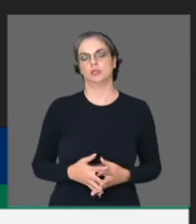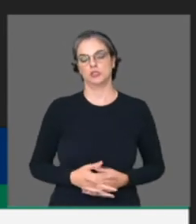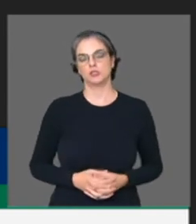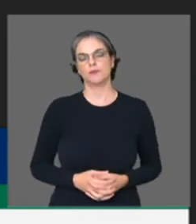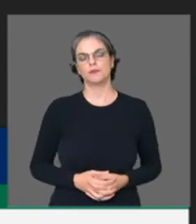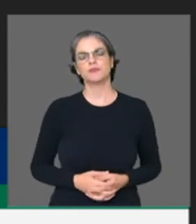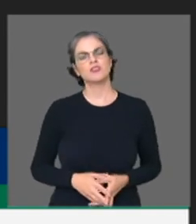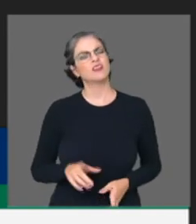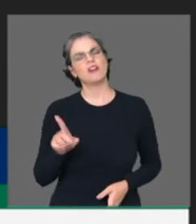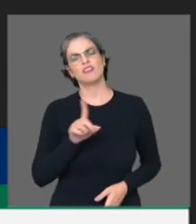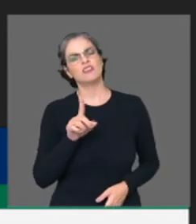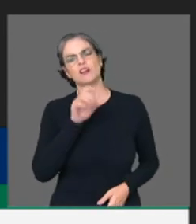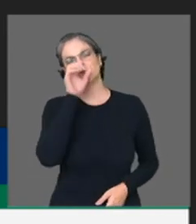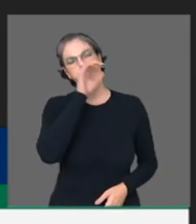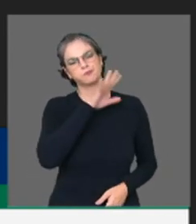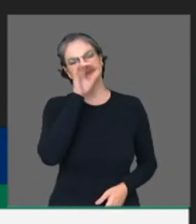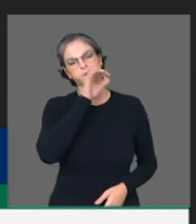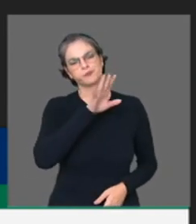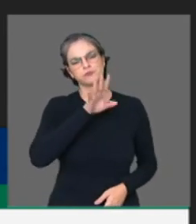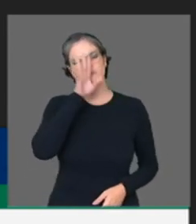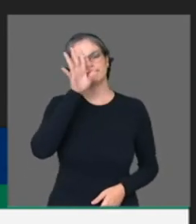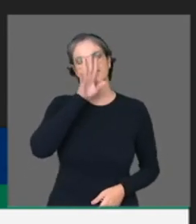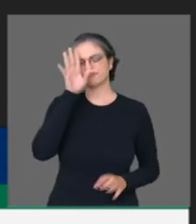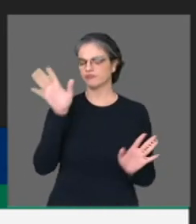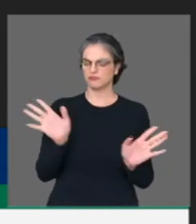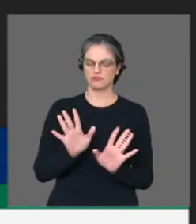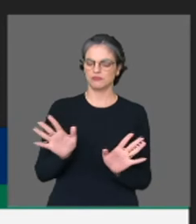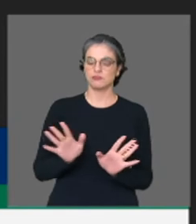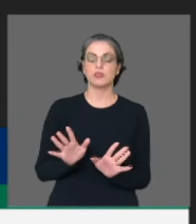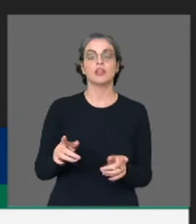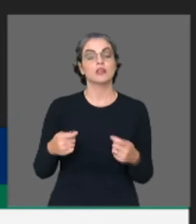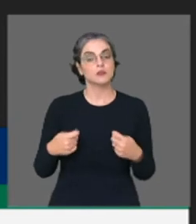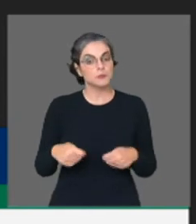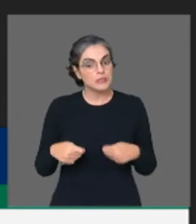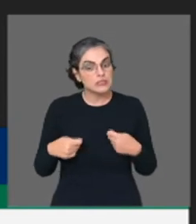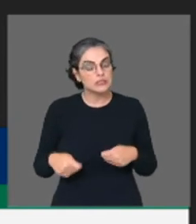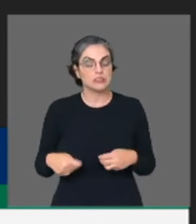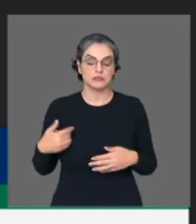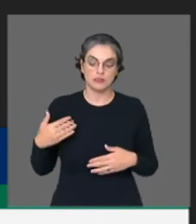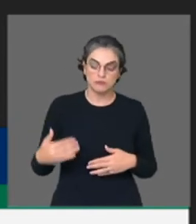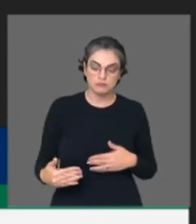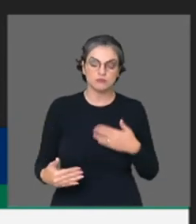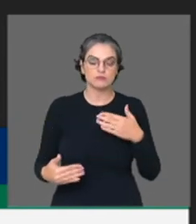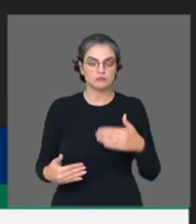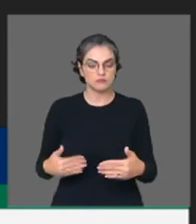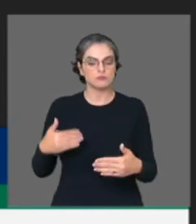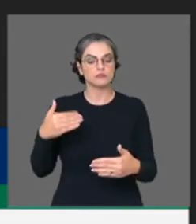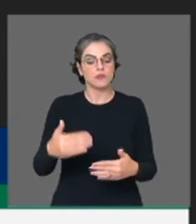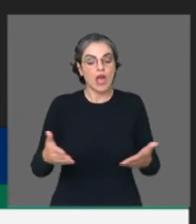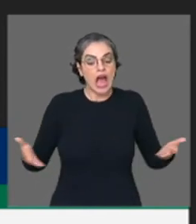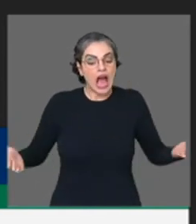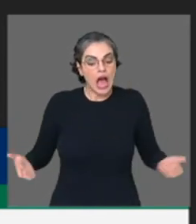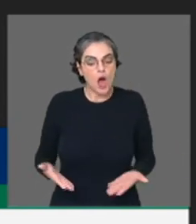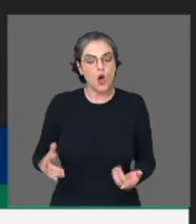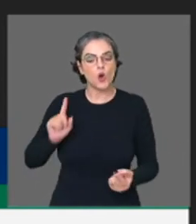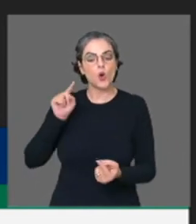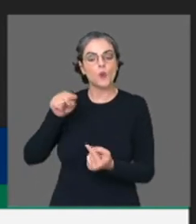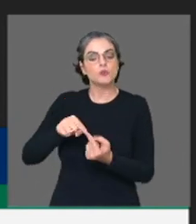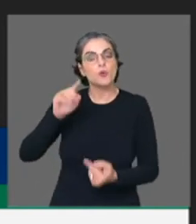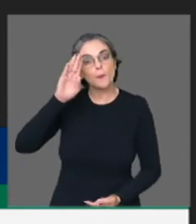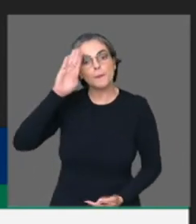atropelar os fatos e vamos, então, julgar aquilo que é o objeto principal